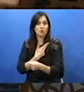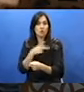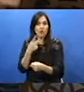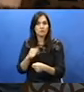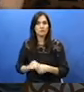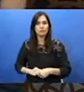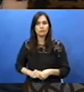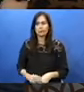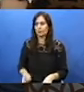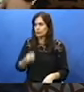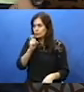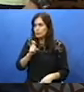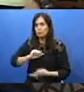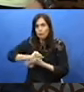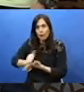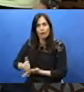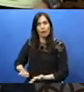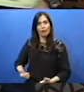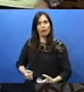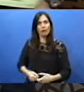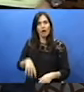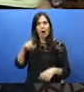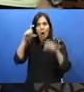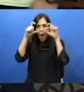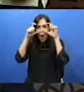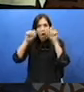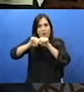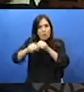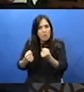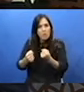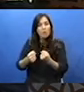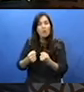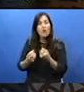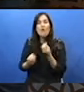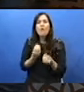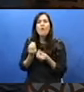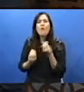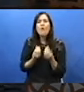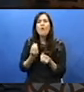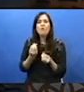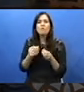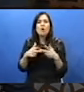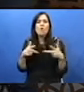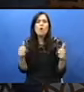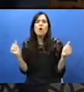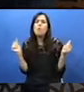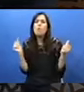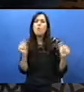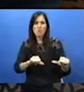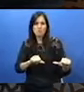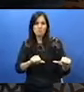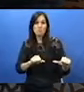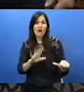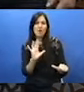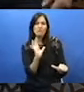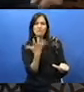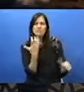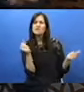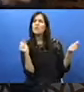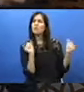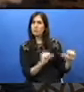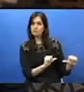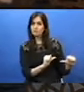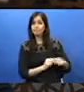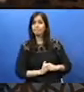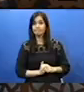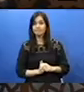utilizar: droga, meus óculos quebraram, como se fosse algum tipo de coisa ruim, aconteceu algo ruim.